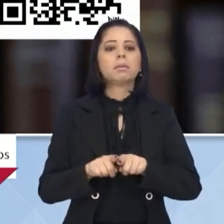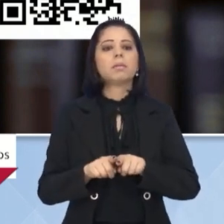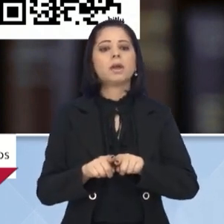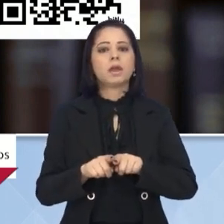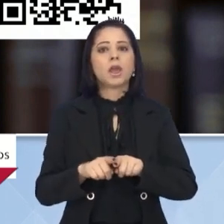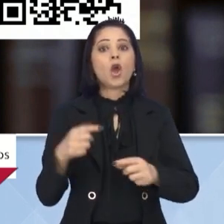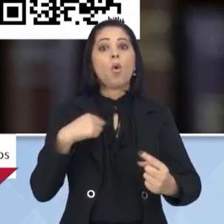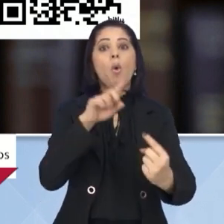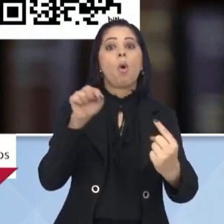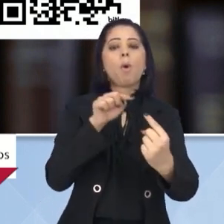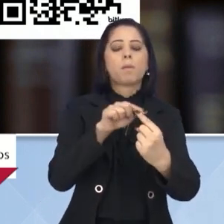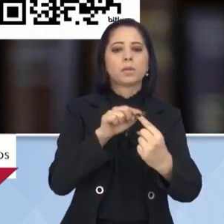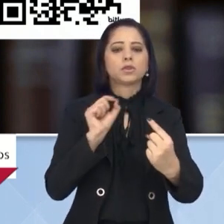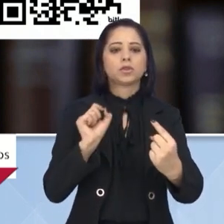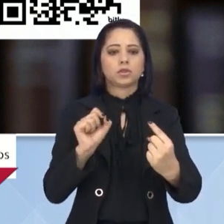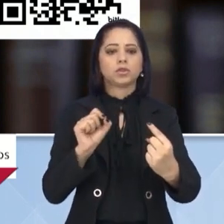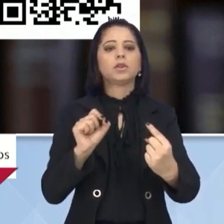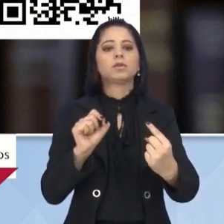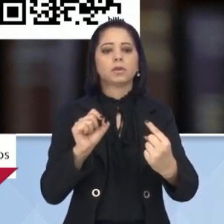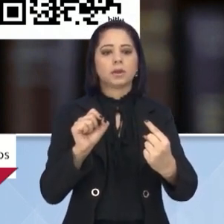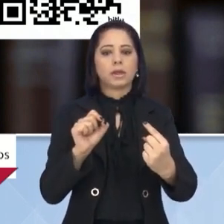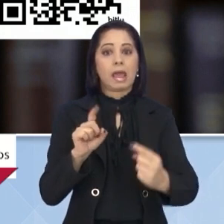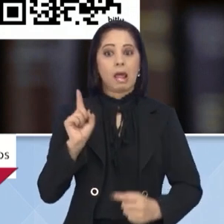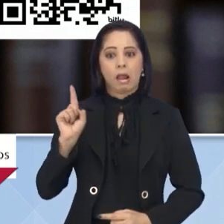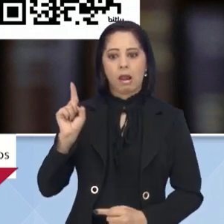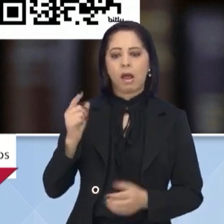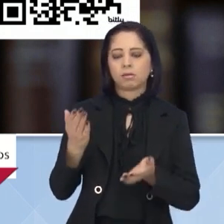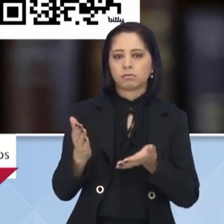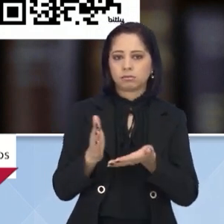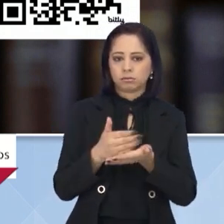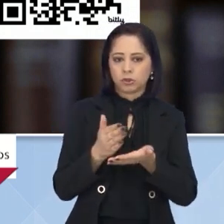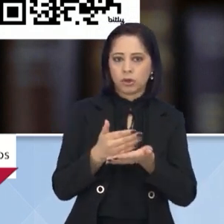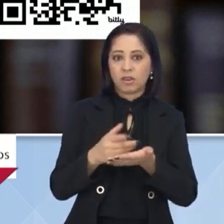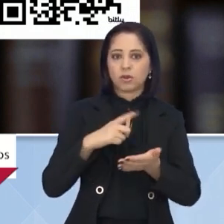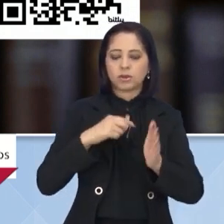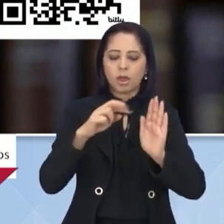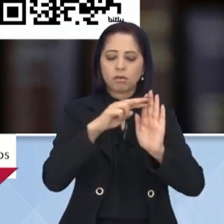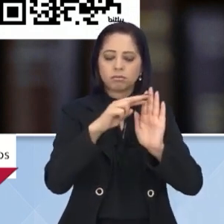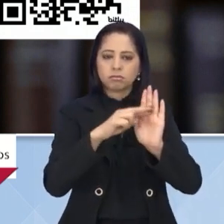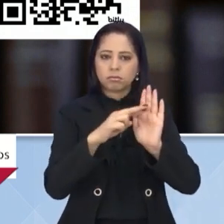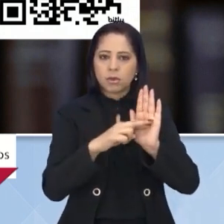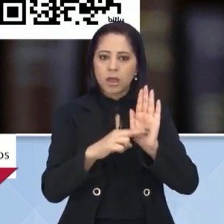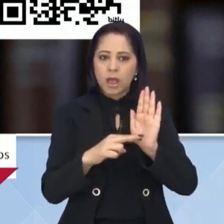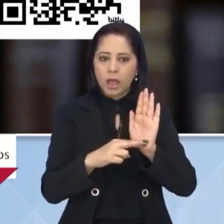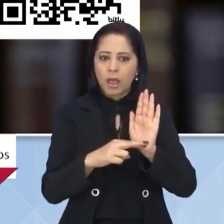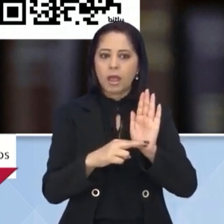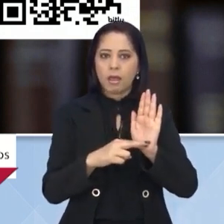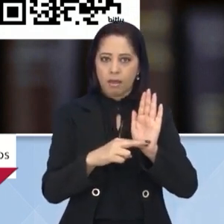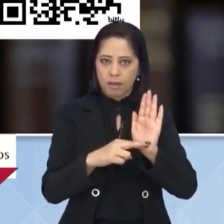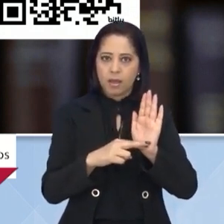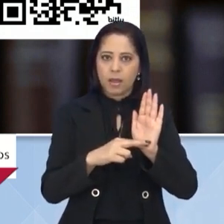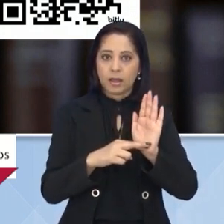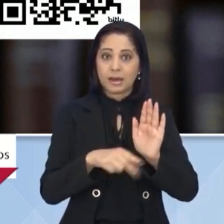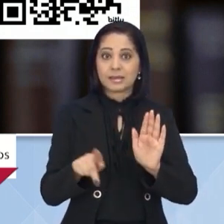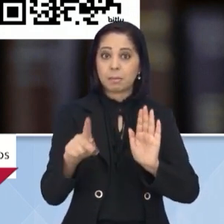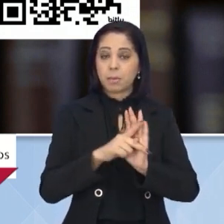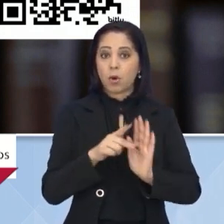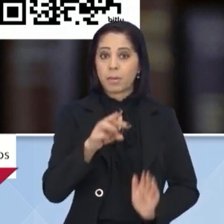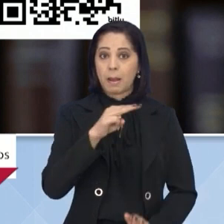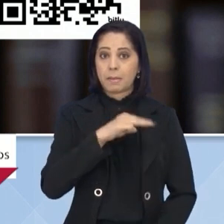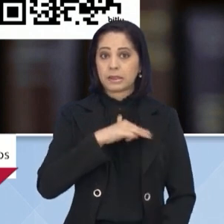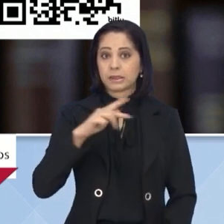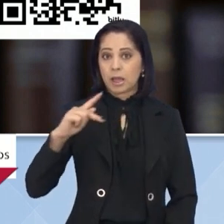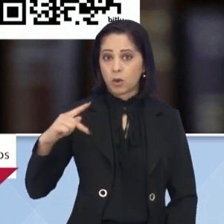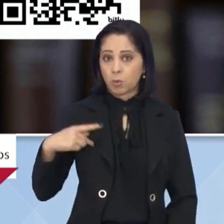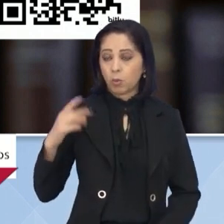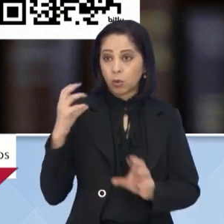propósito aqui de hoje ali estão indicadas algumas orientações interpretativas do Ministério Público de contas